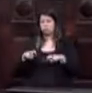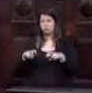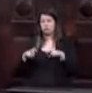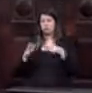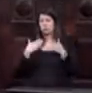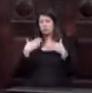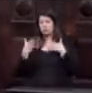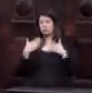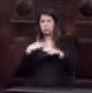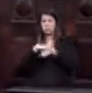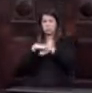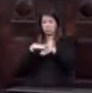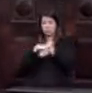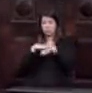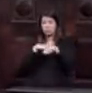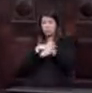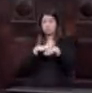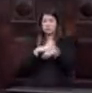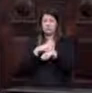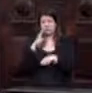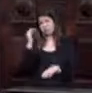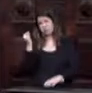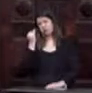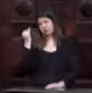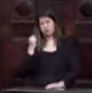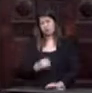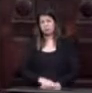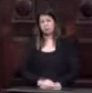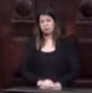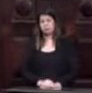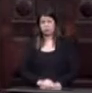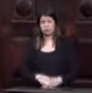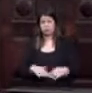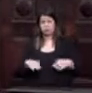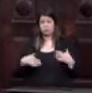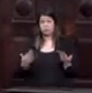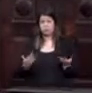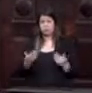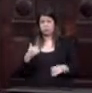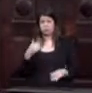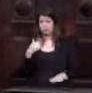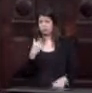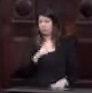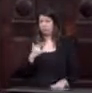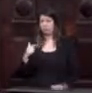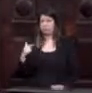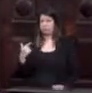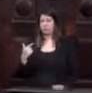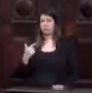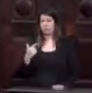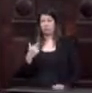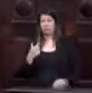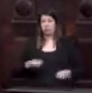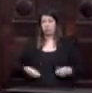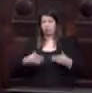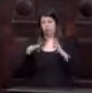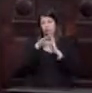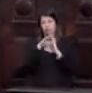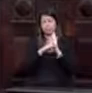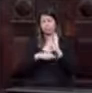uma conversa de maior relevância. Então, aqui não ficou o teto do